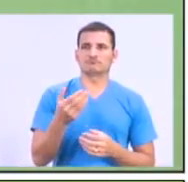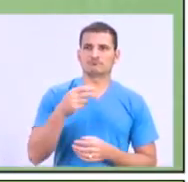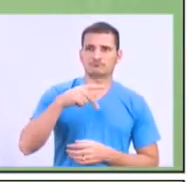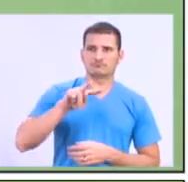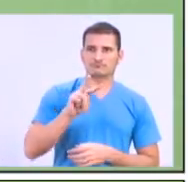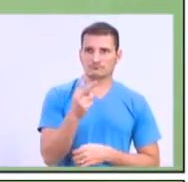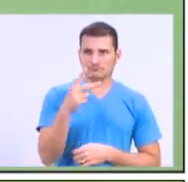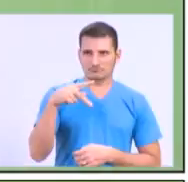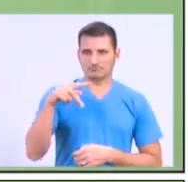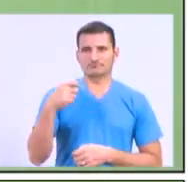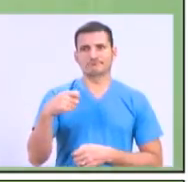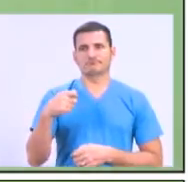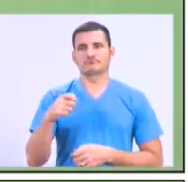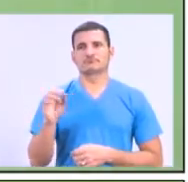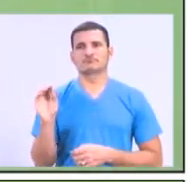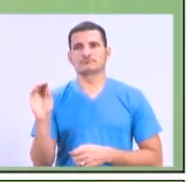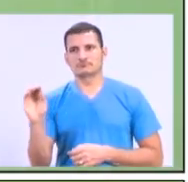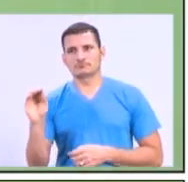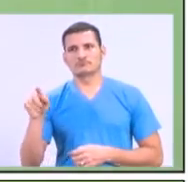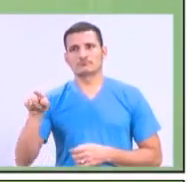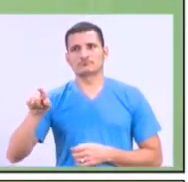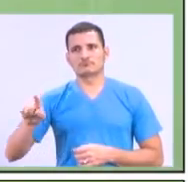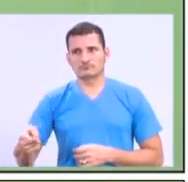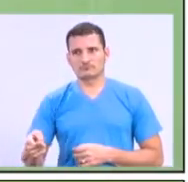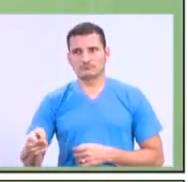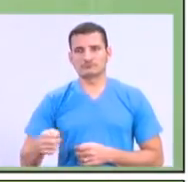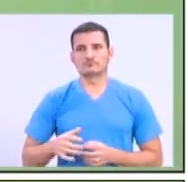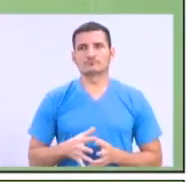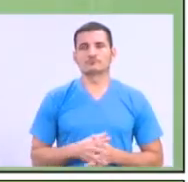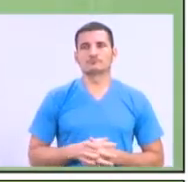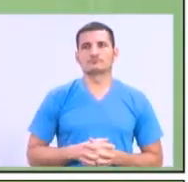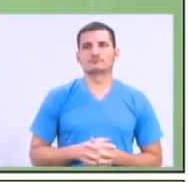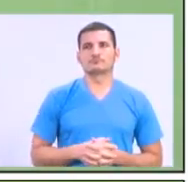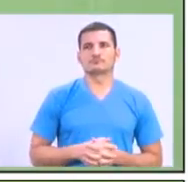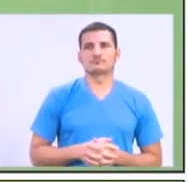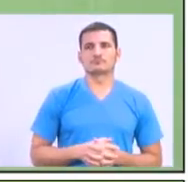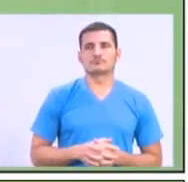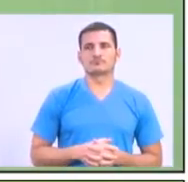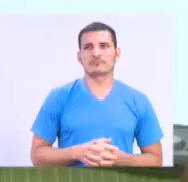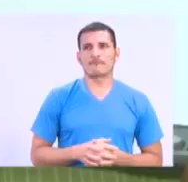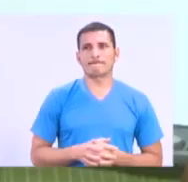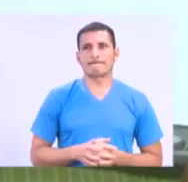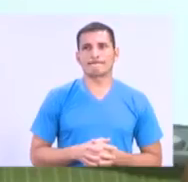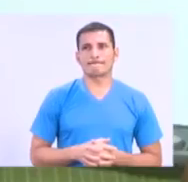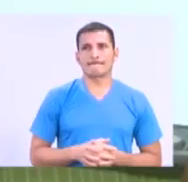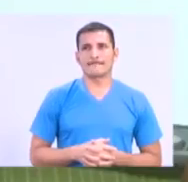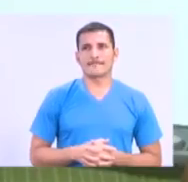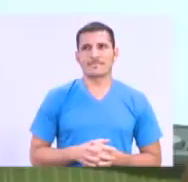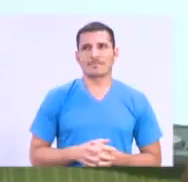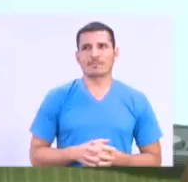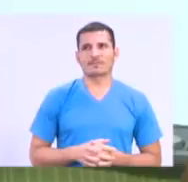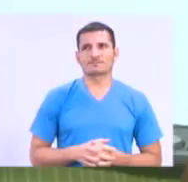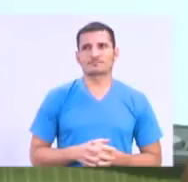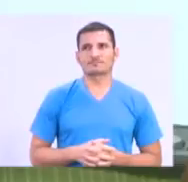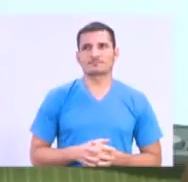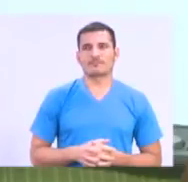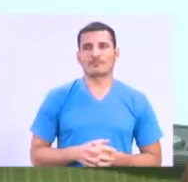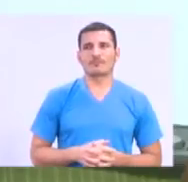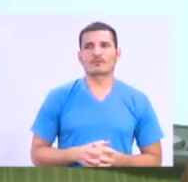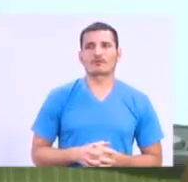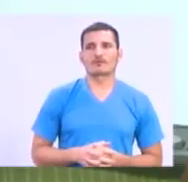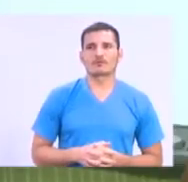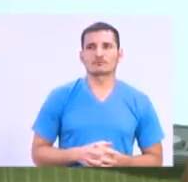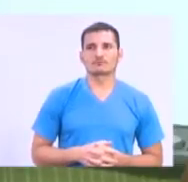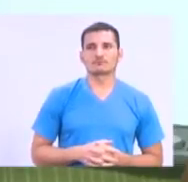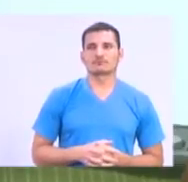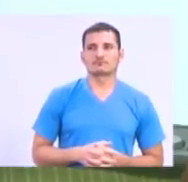nós temos que terminar com ponto e vírgula. Lembrem-se, execução de comandos, de funções, declaração de